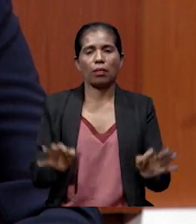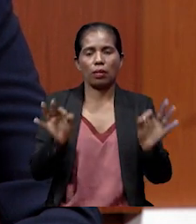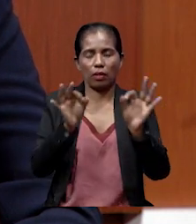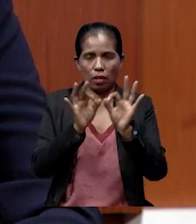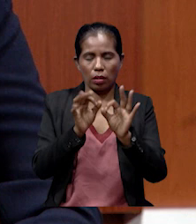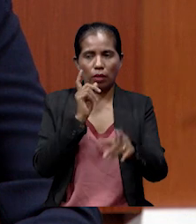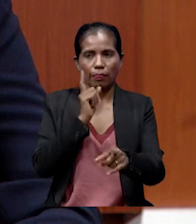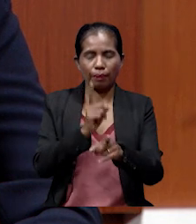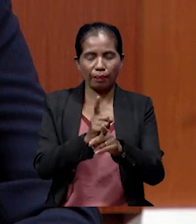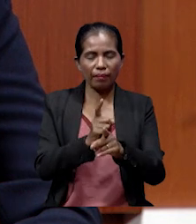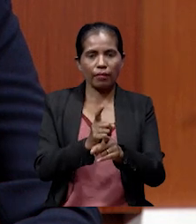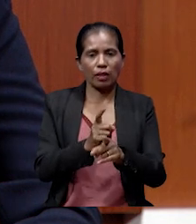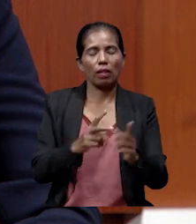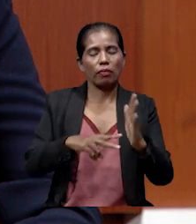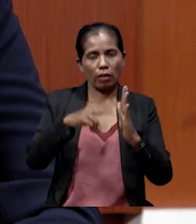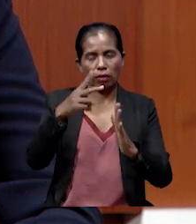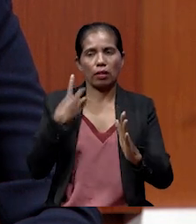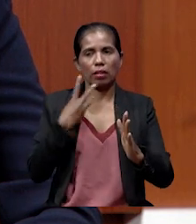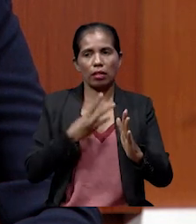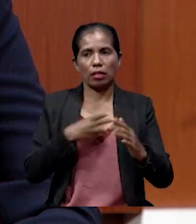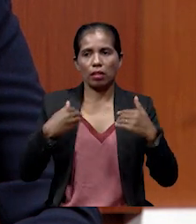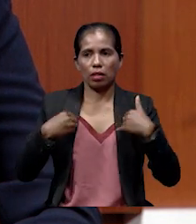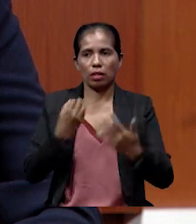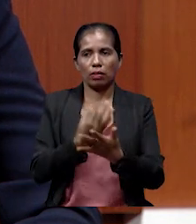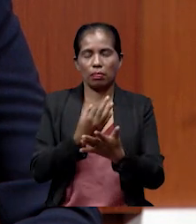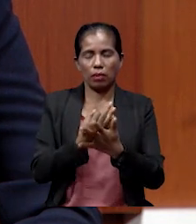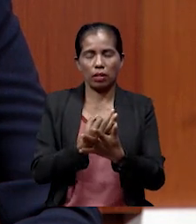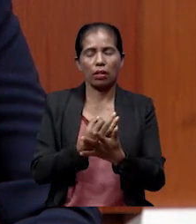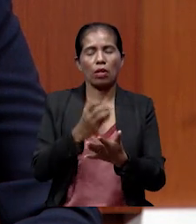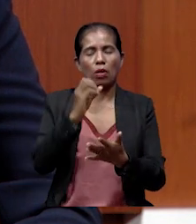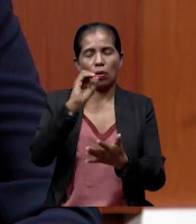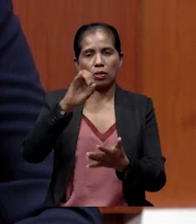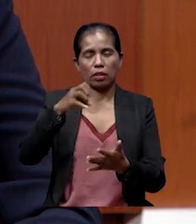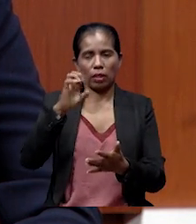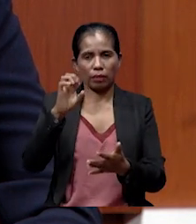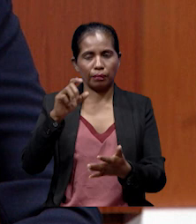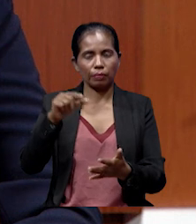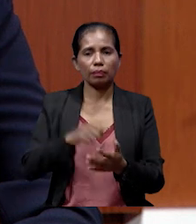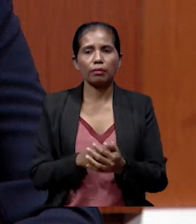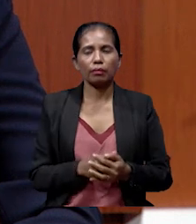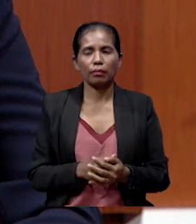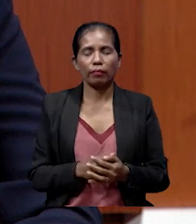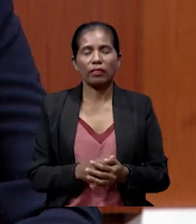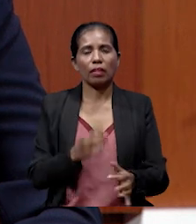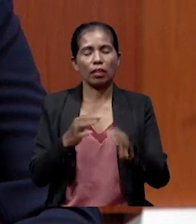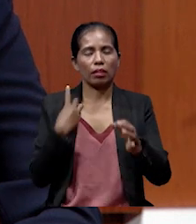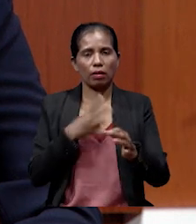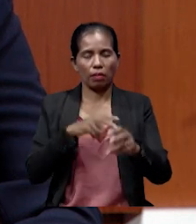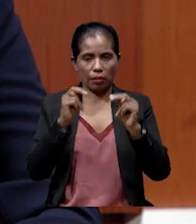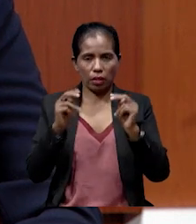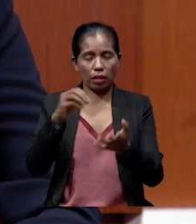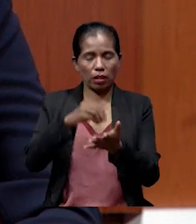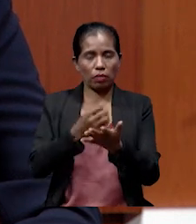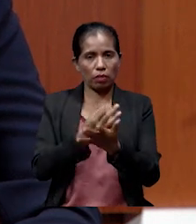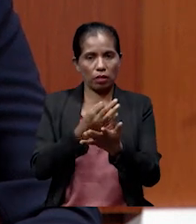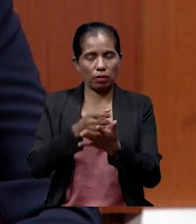tamba agora ita iha orçamento baseia ba género. A noi é importante longe. Mas cara que te precisa ba